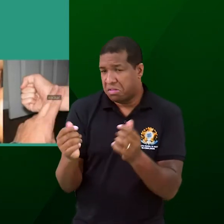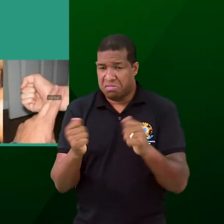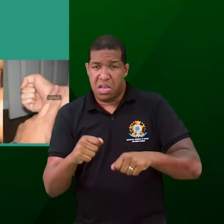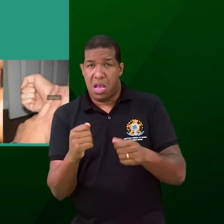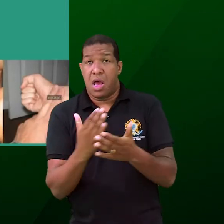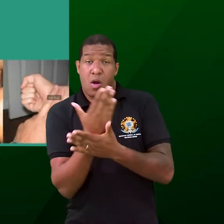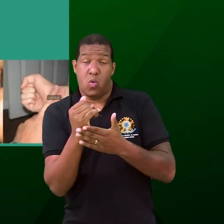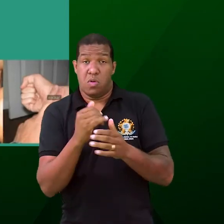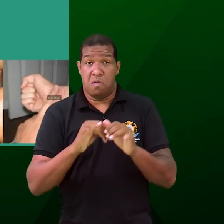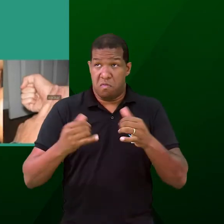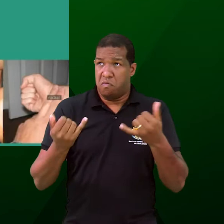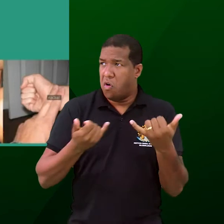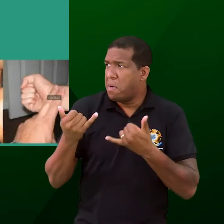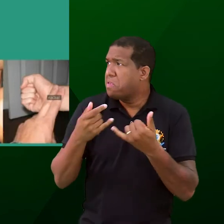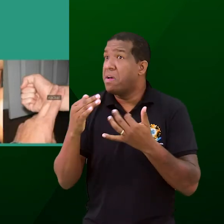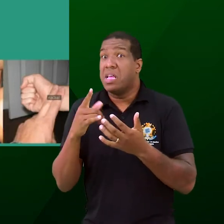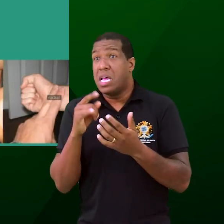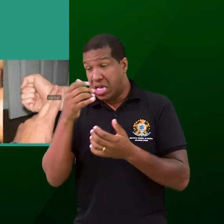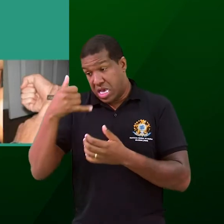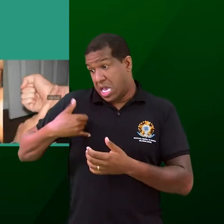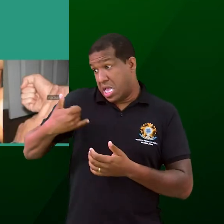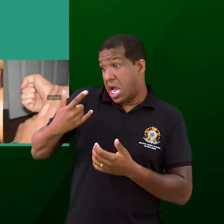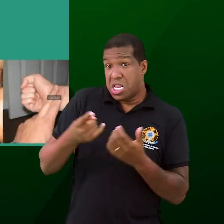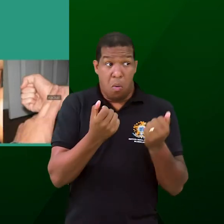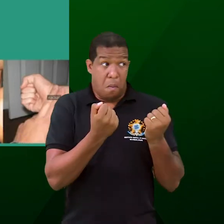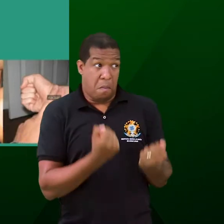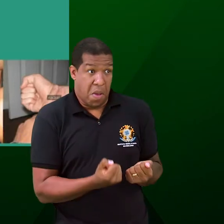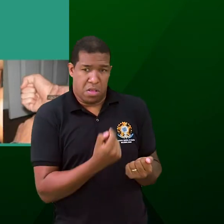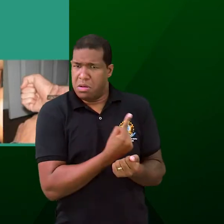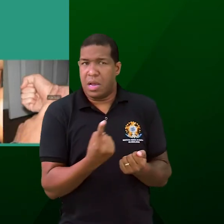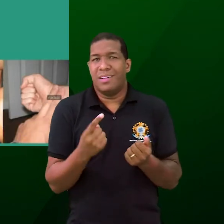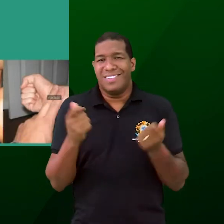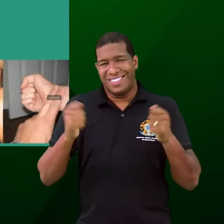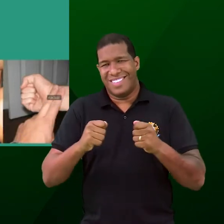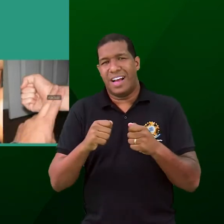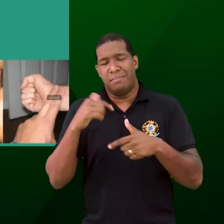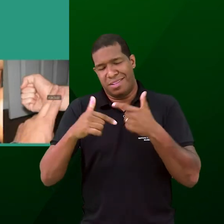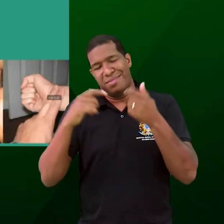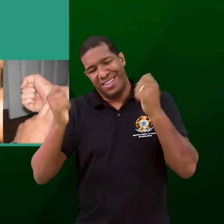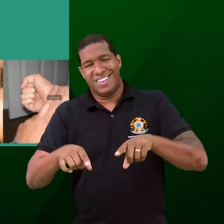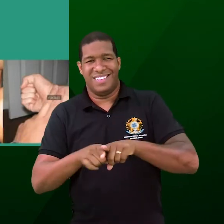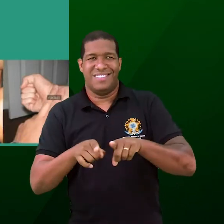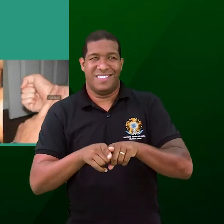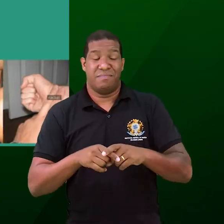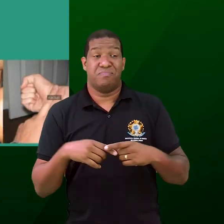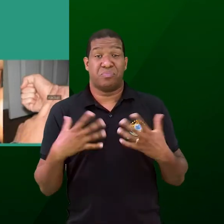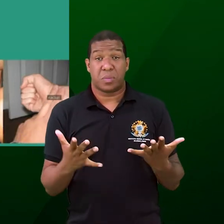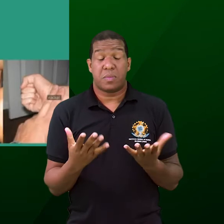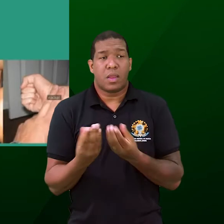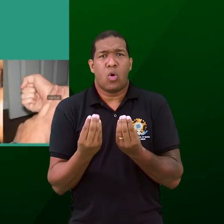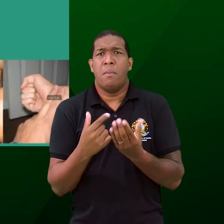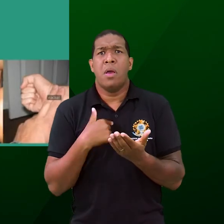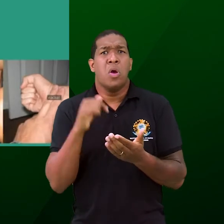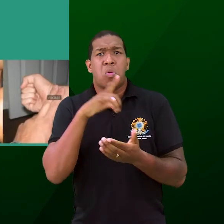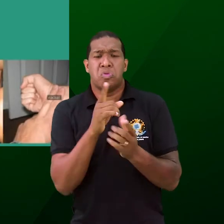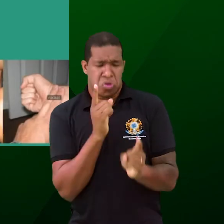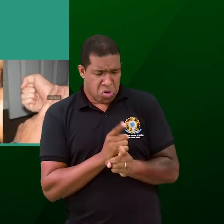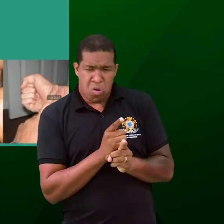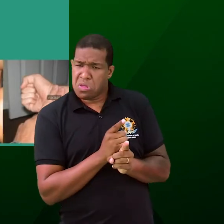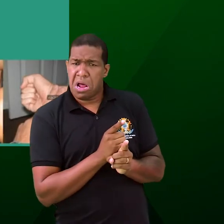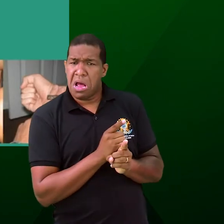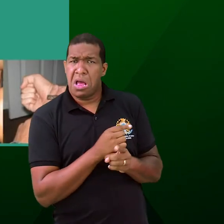conhecer. Mas para a gente que está começando, que não quer gastar com tudo isso, né? Tem outras formas, um pouco mais complicadinhas,